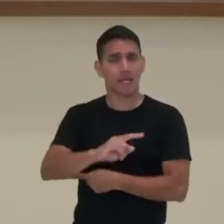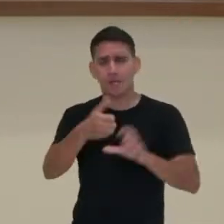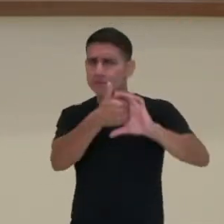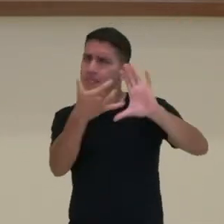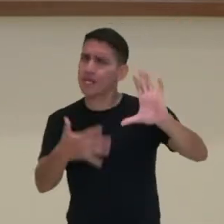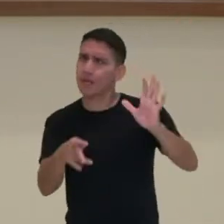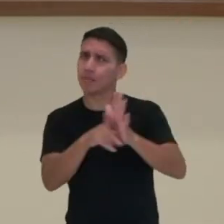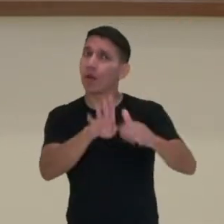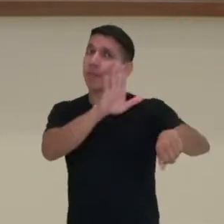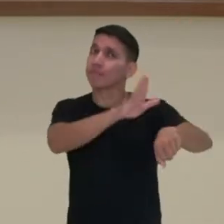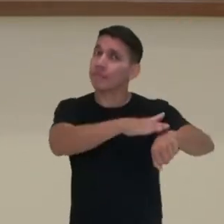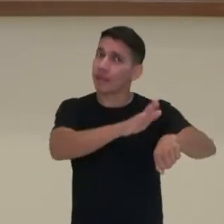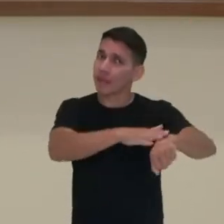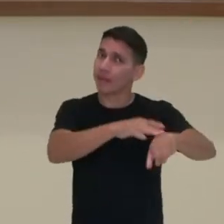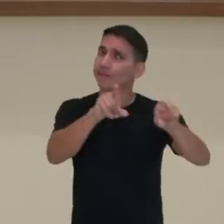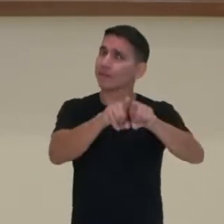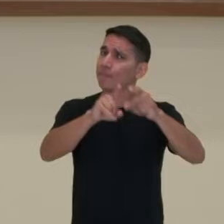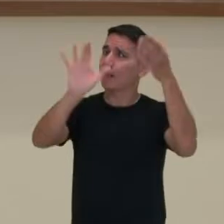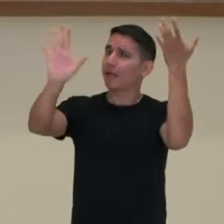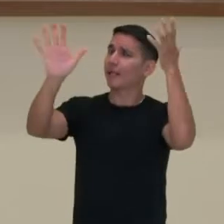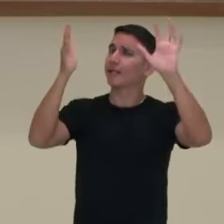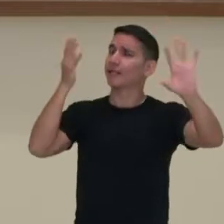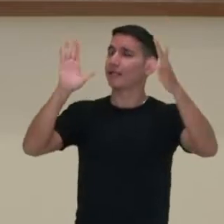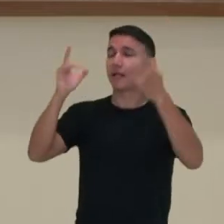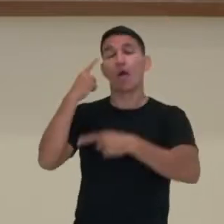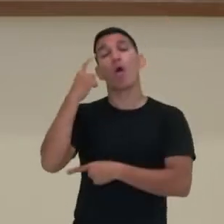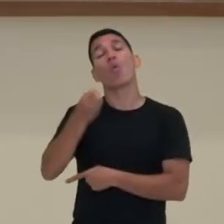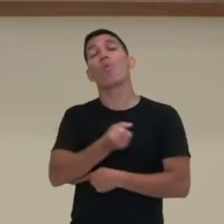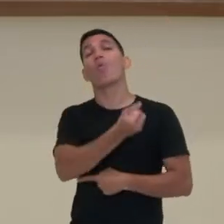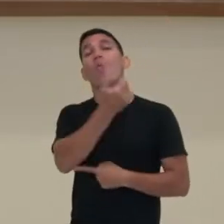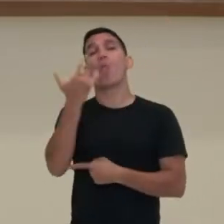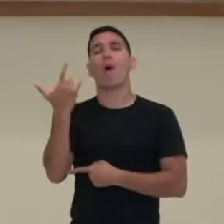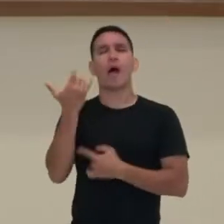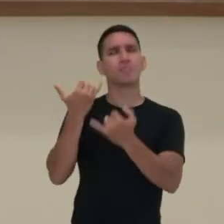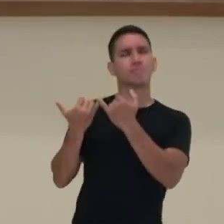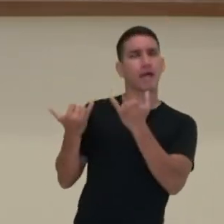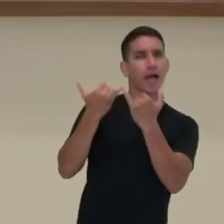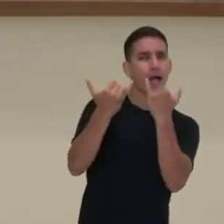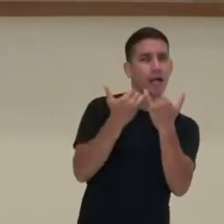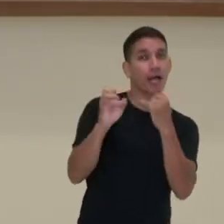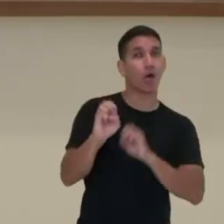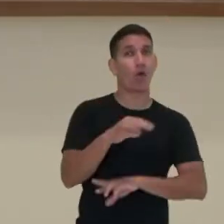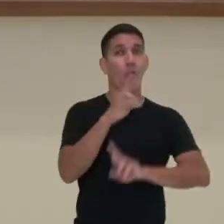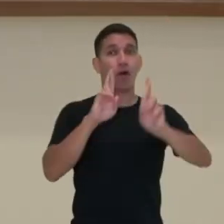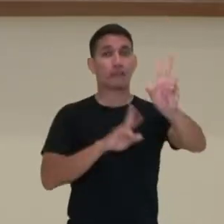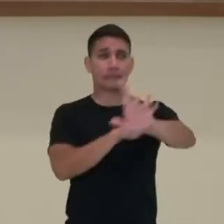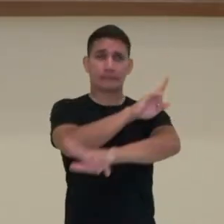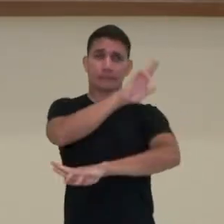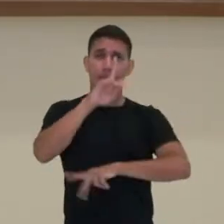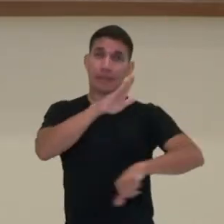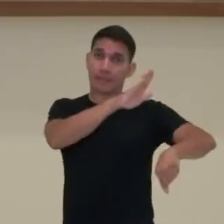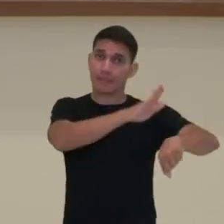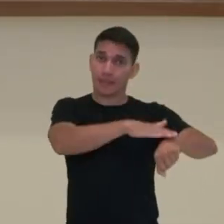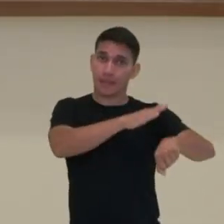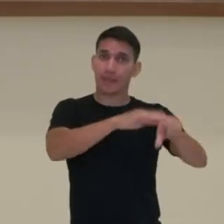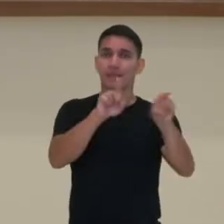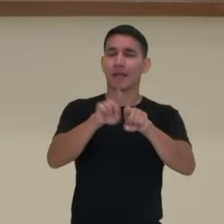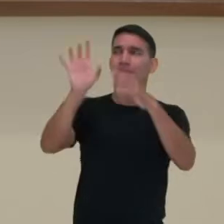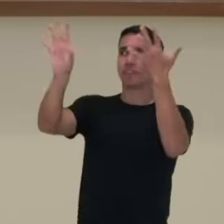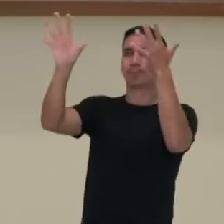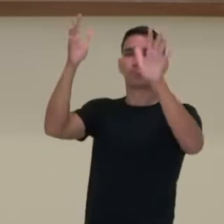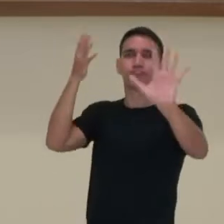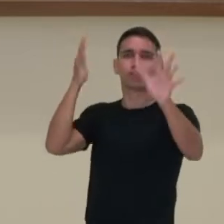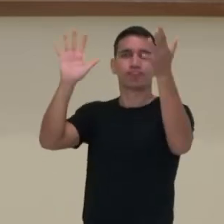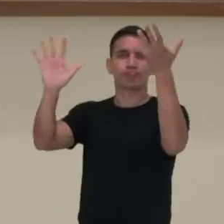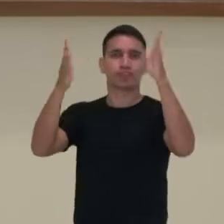e clima. Quais são as características semelhantes ou diferentes entre o tempo e o